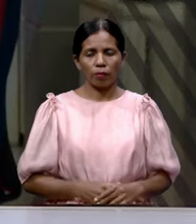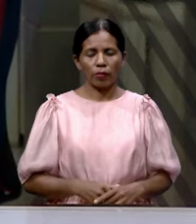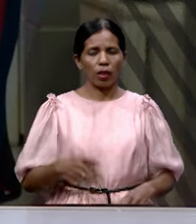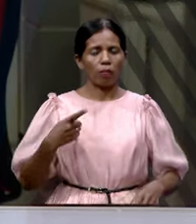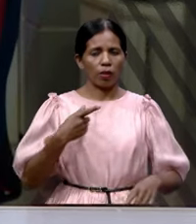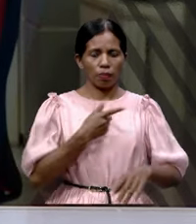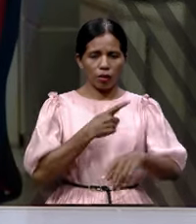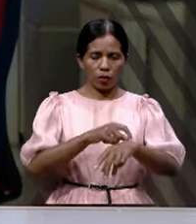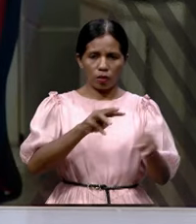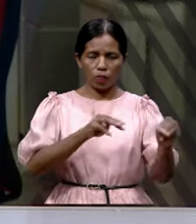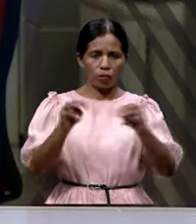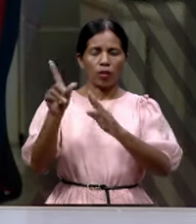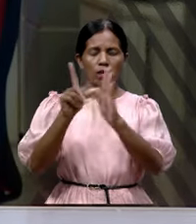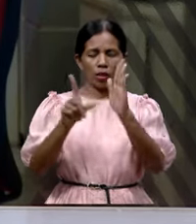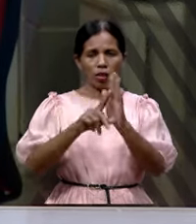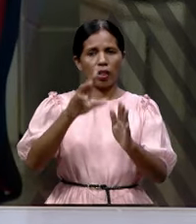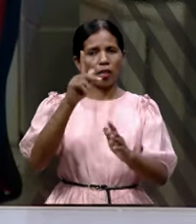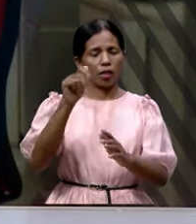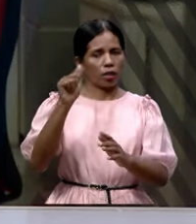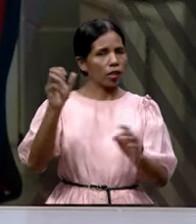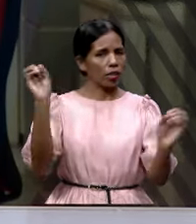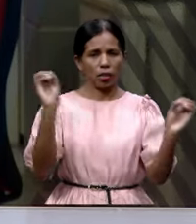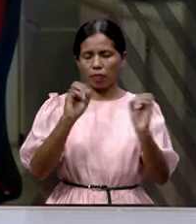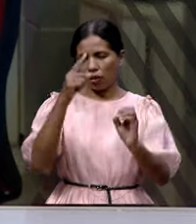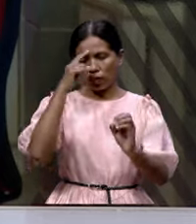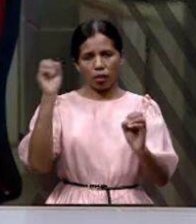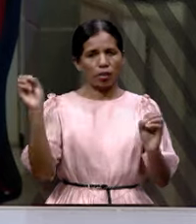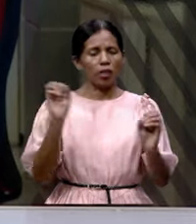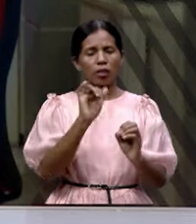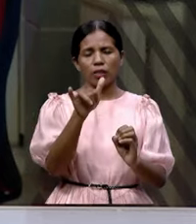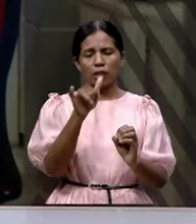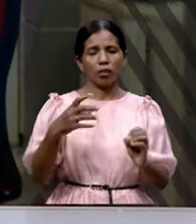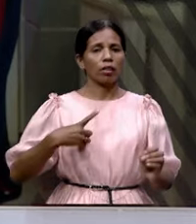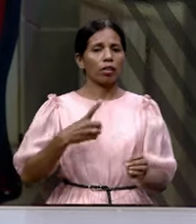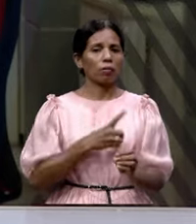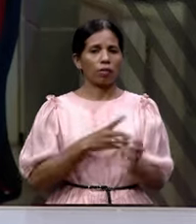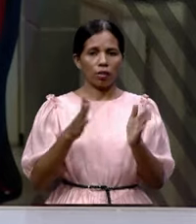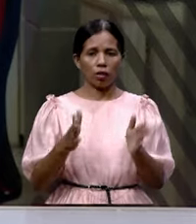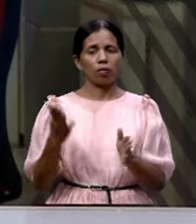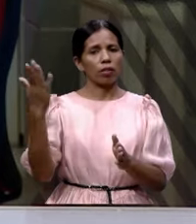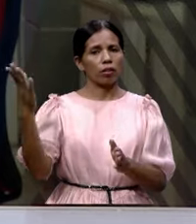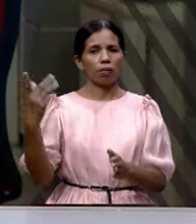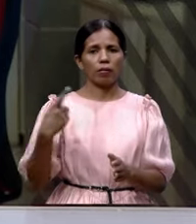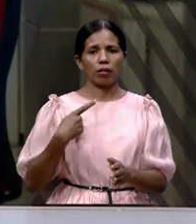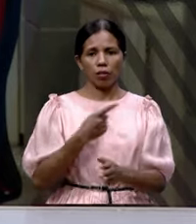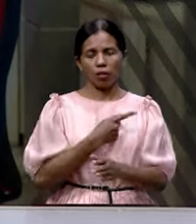Parlamento Nacional altera lei ca tamba la ia consenso entre deputado ia parlamento.